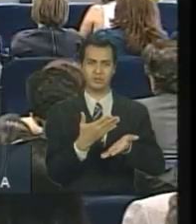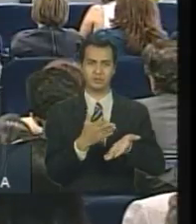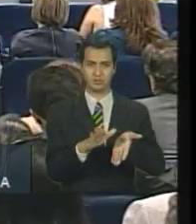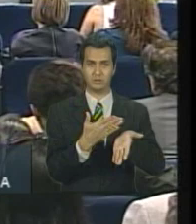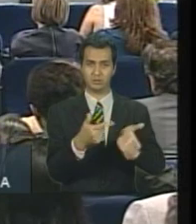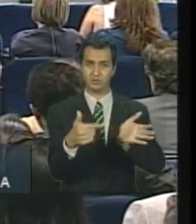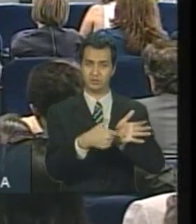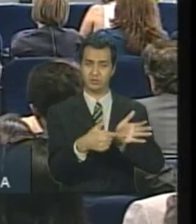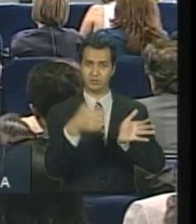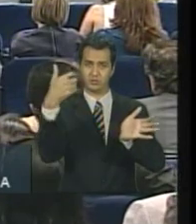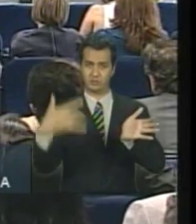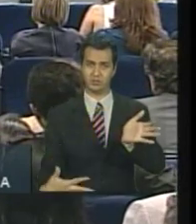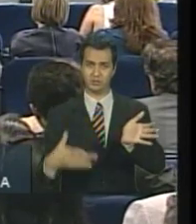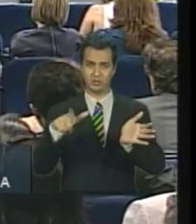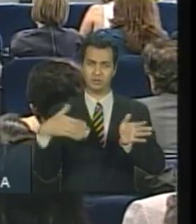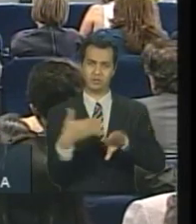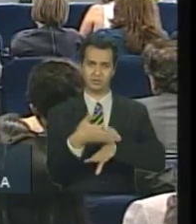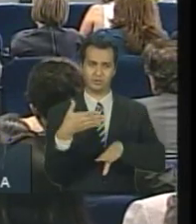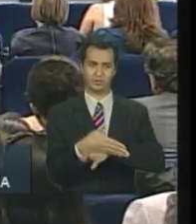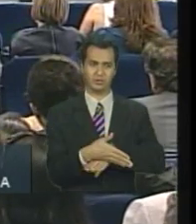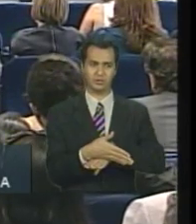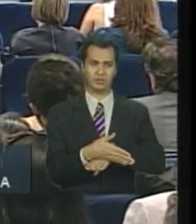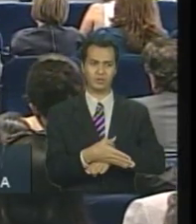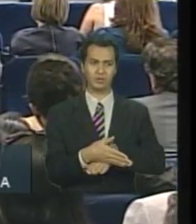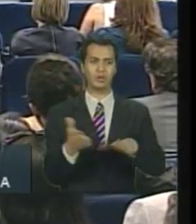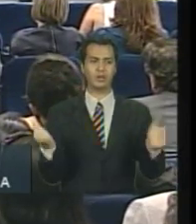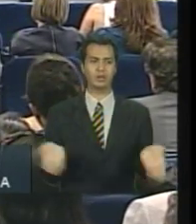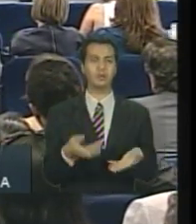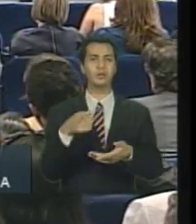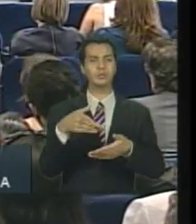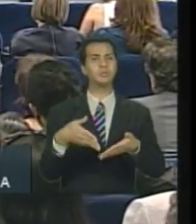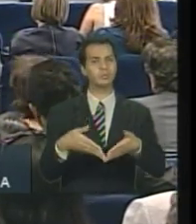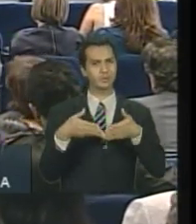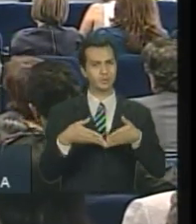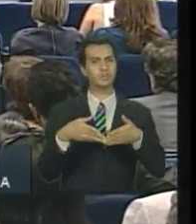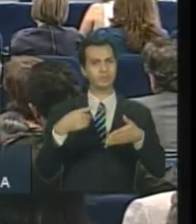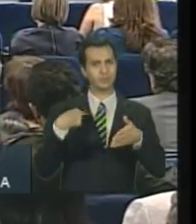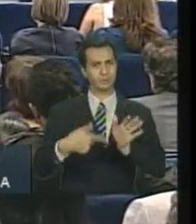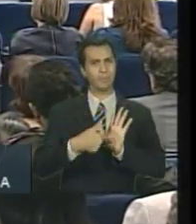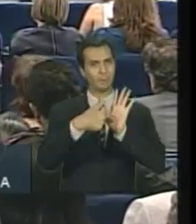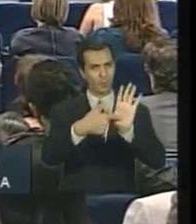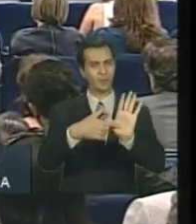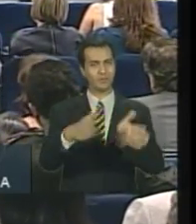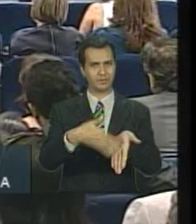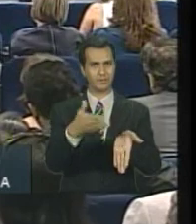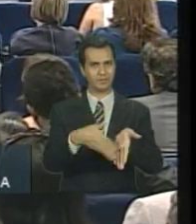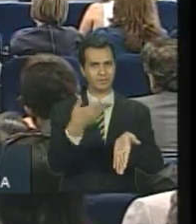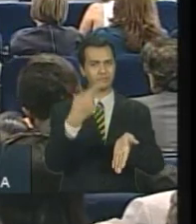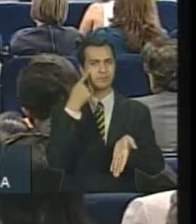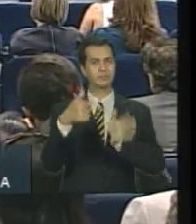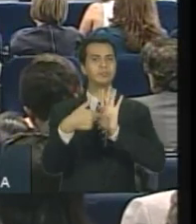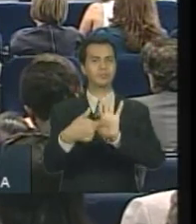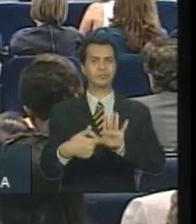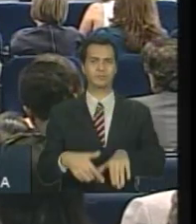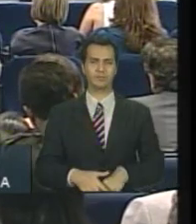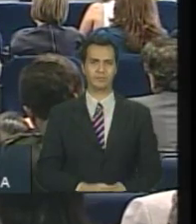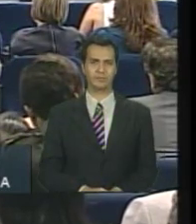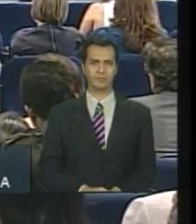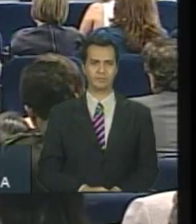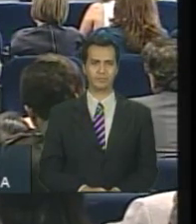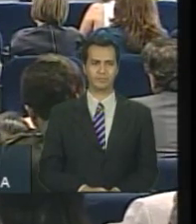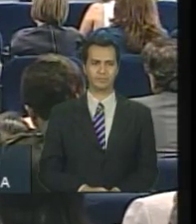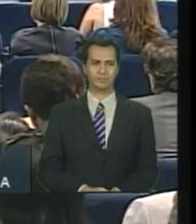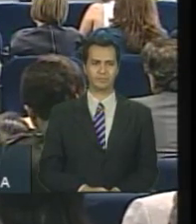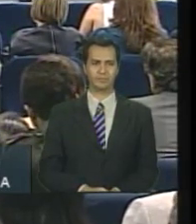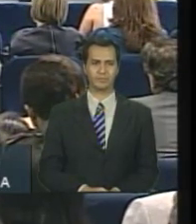aqui apresentado, que eu queria que o senhor levantasse agora, assim como o marco deste momento, aqui do bebê.